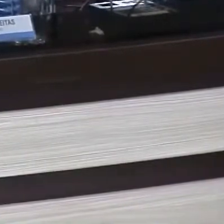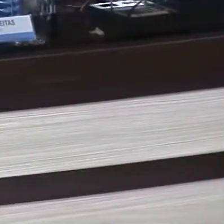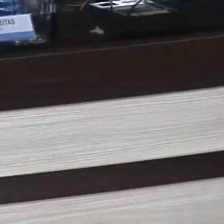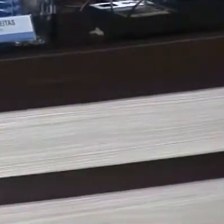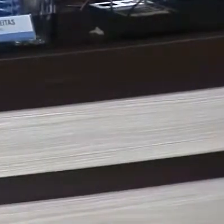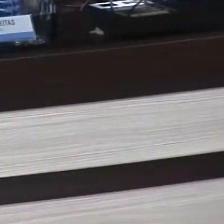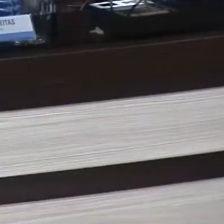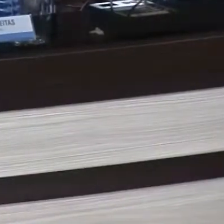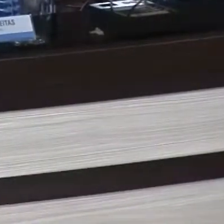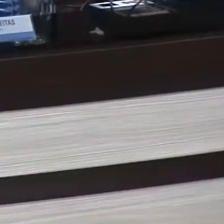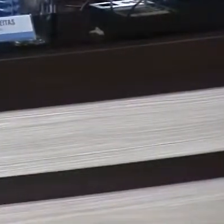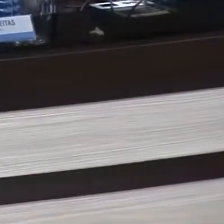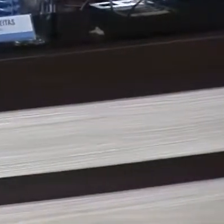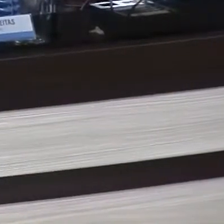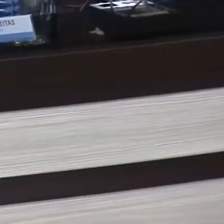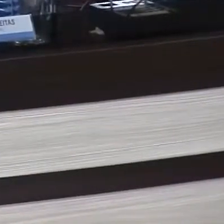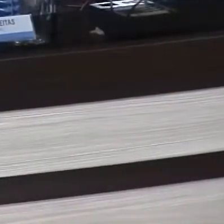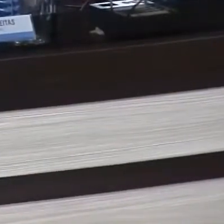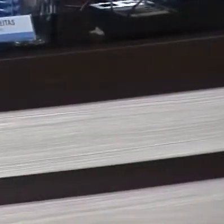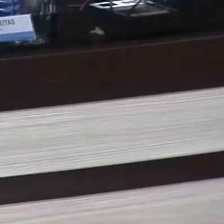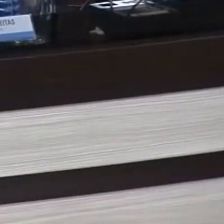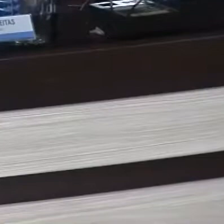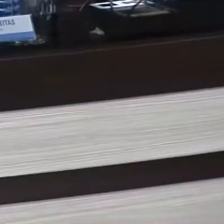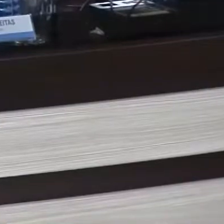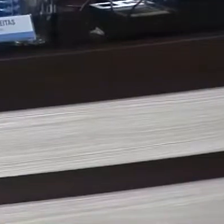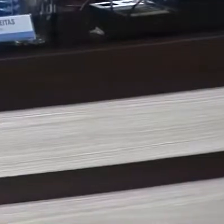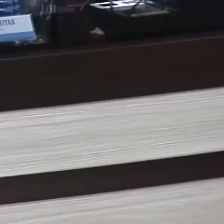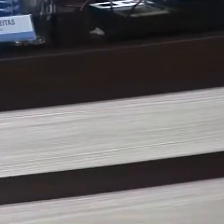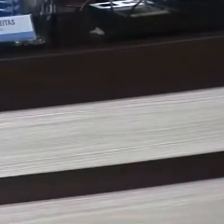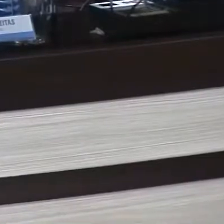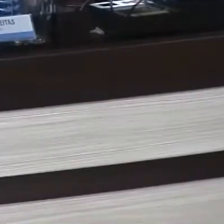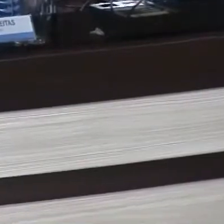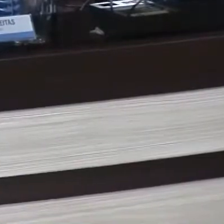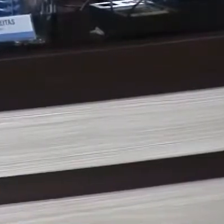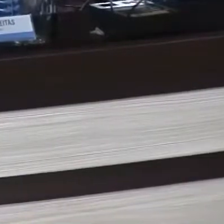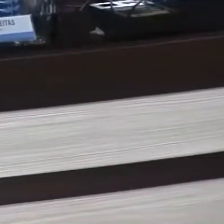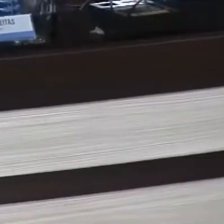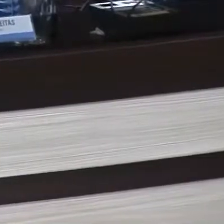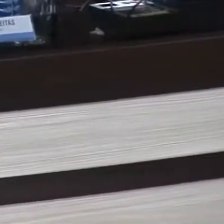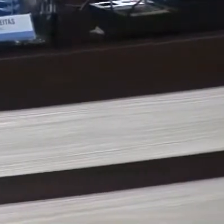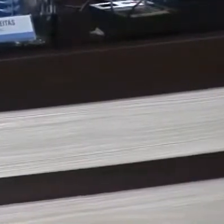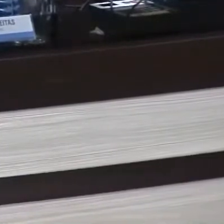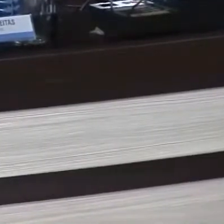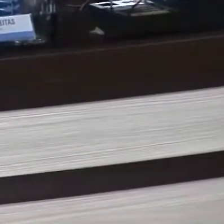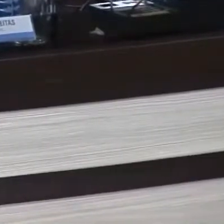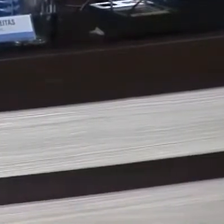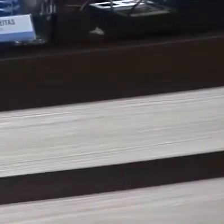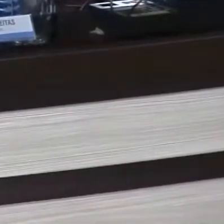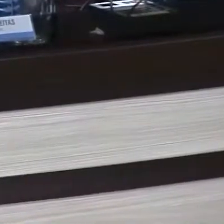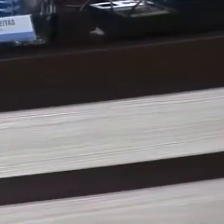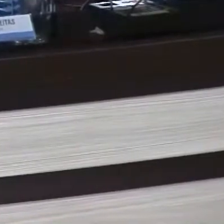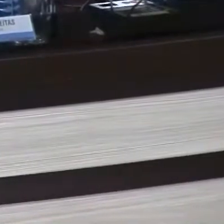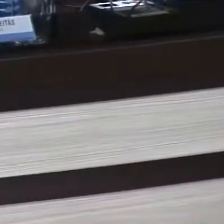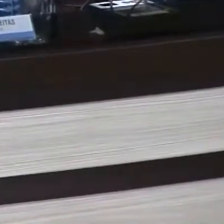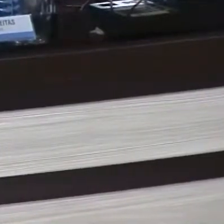do inciso 1 do artigo 92 do Regimento Interno desta Câmara Municipal de Limeira, que o projeto de lei complementar